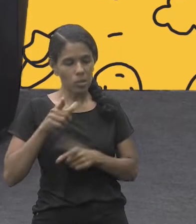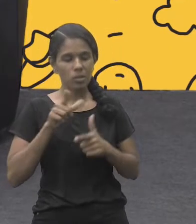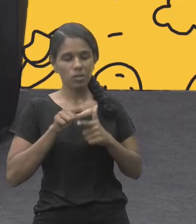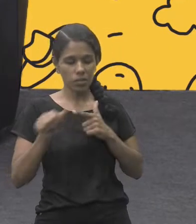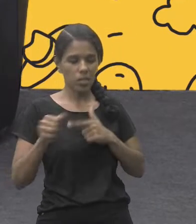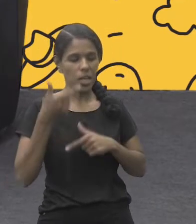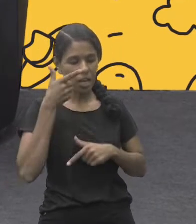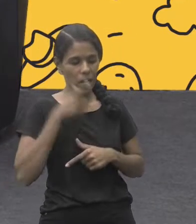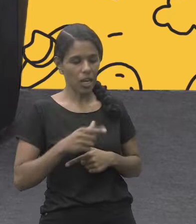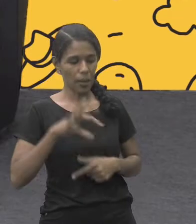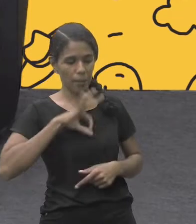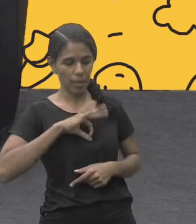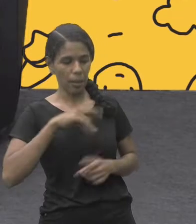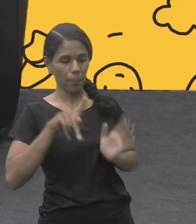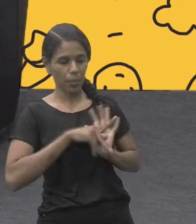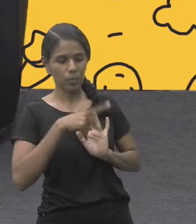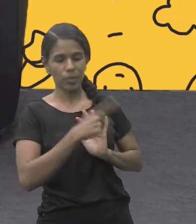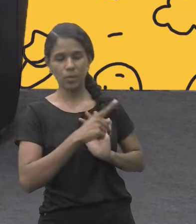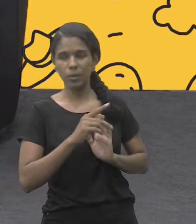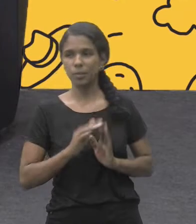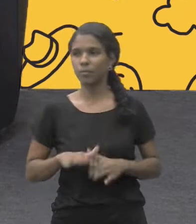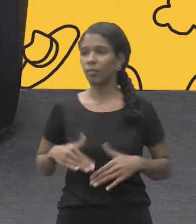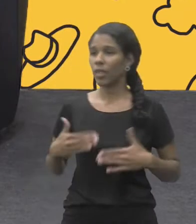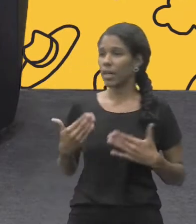pergunta. Qual a melhor luta para a defesa pessoal?